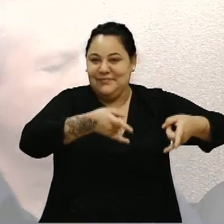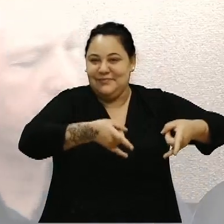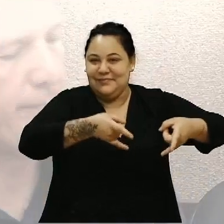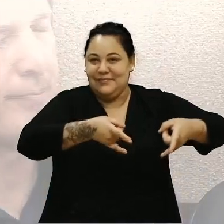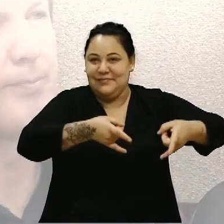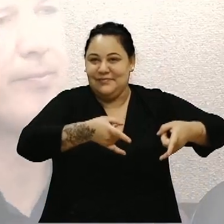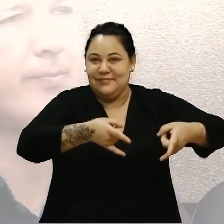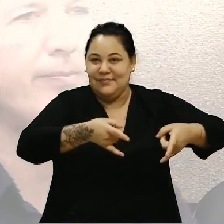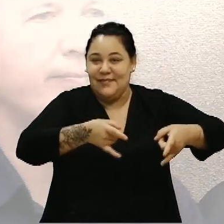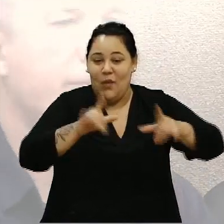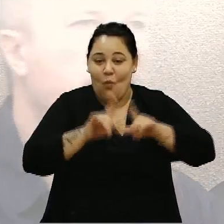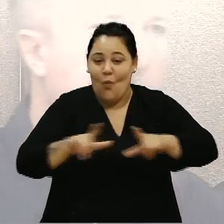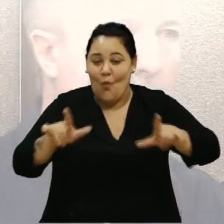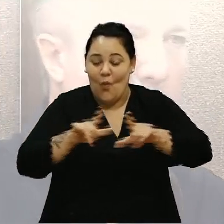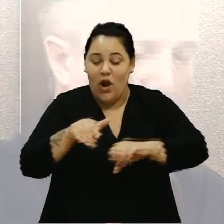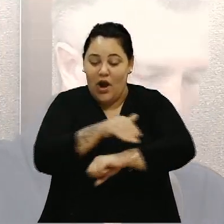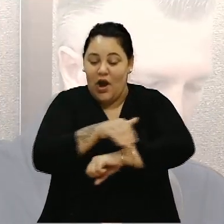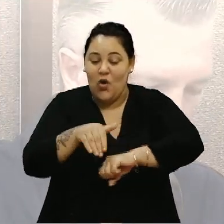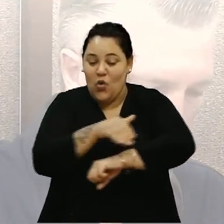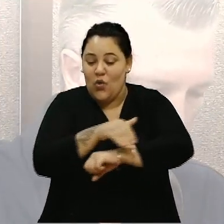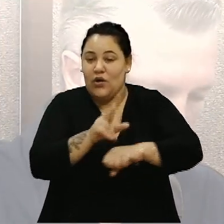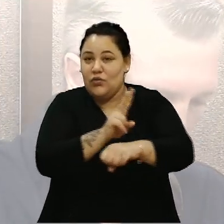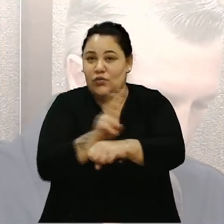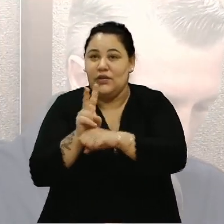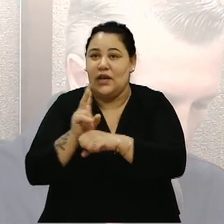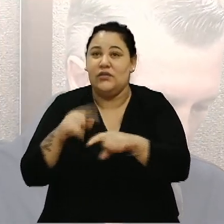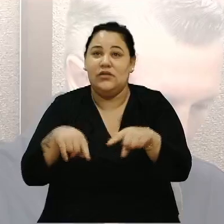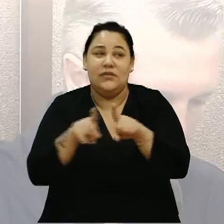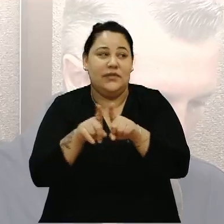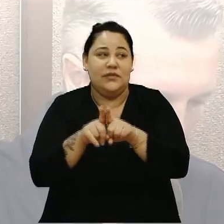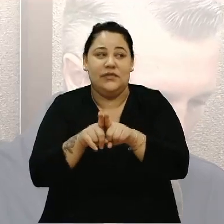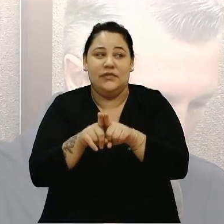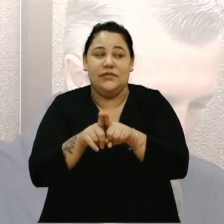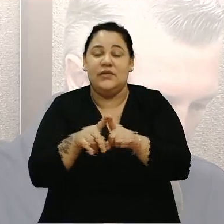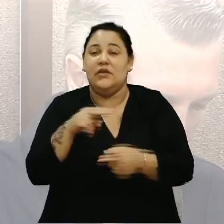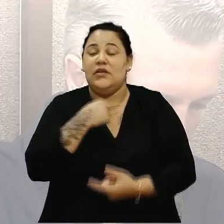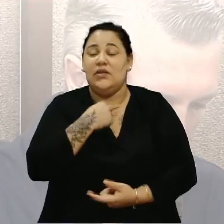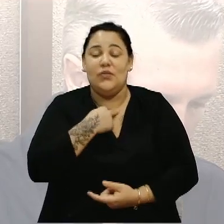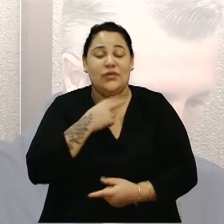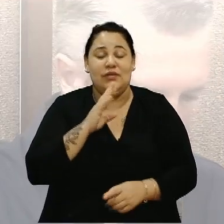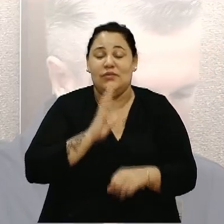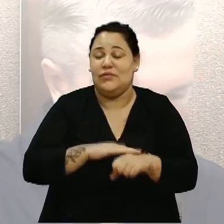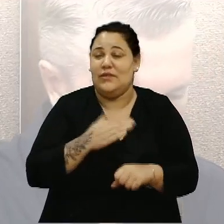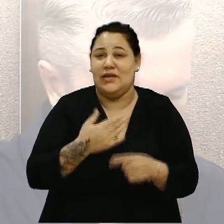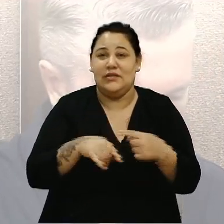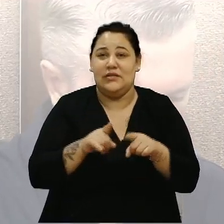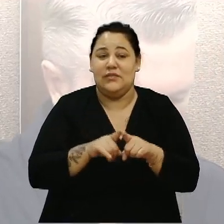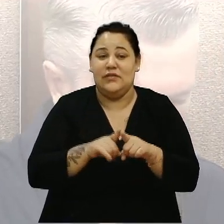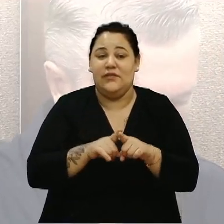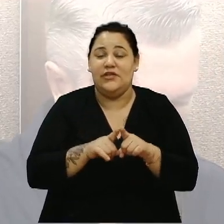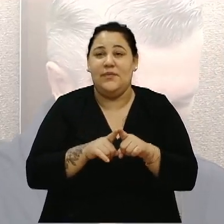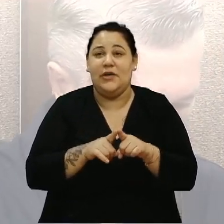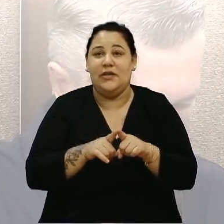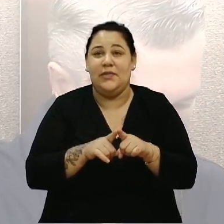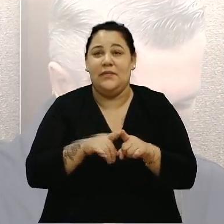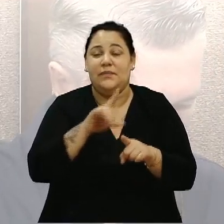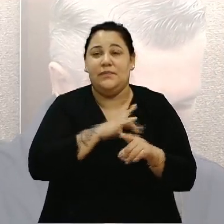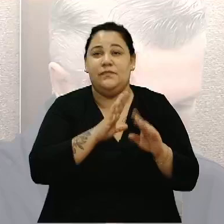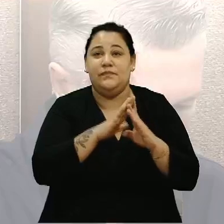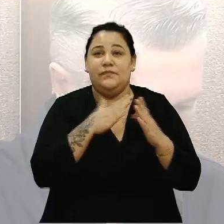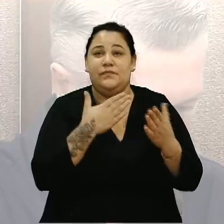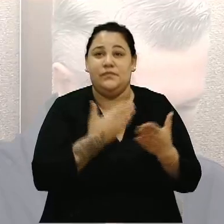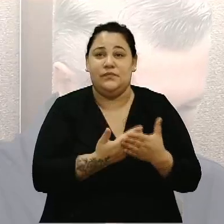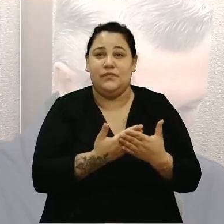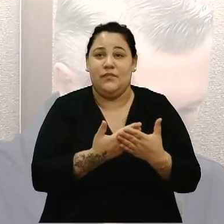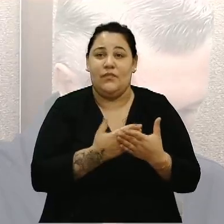rua bem com zeladoria, limpa, e não podemos mais ter escolas do nosso